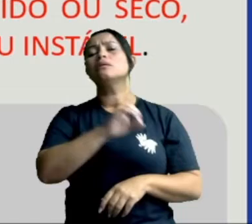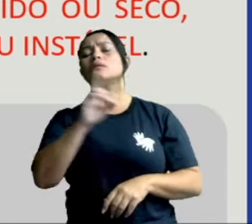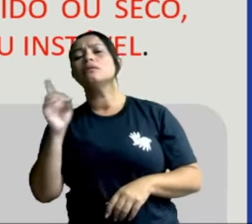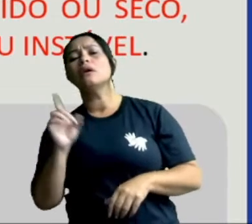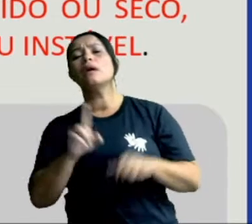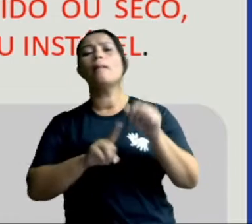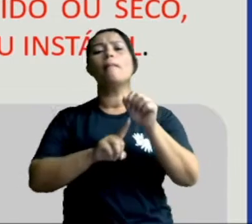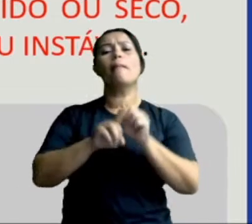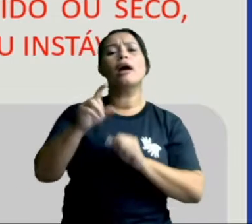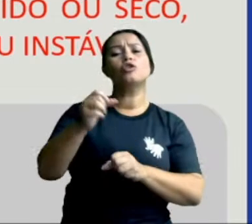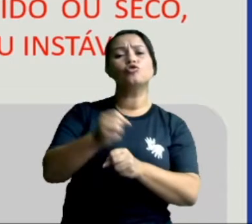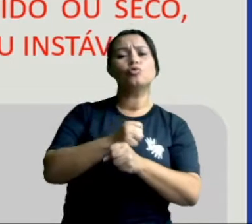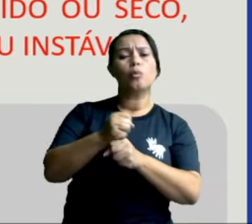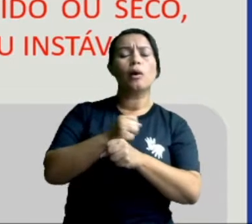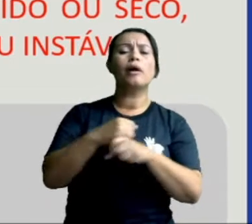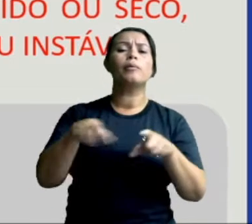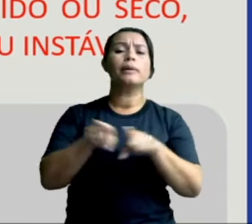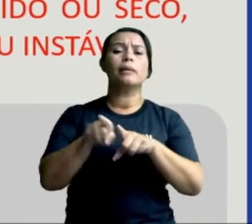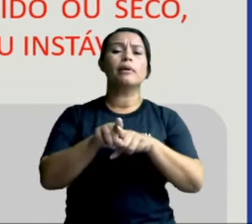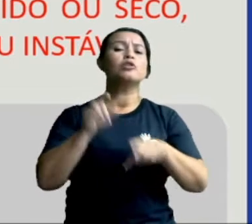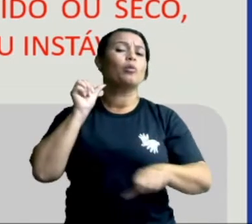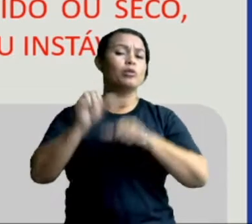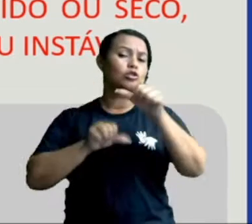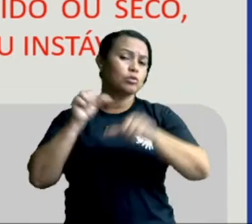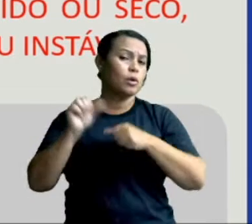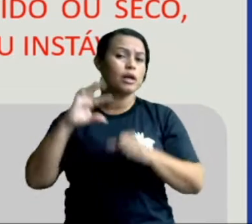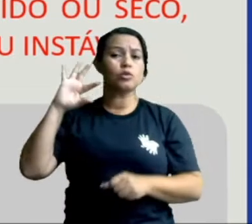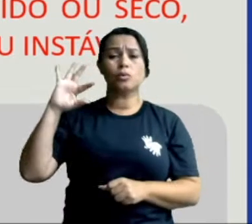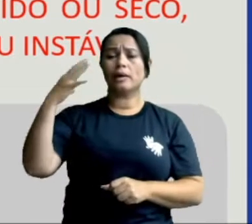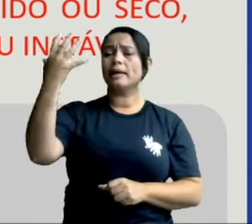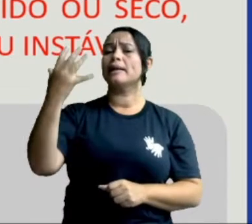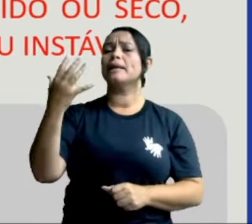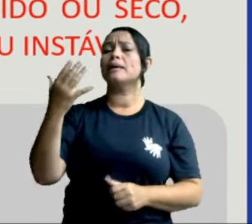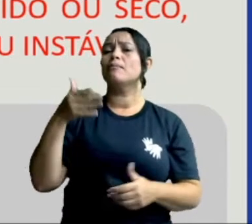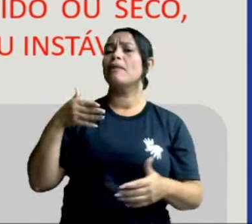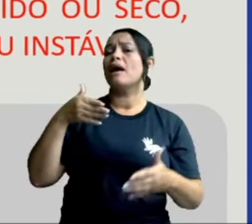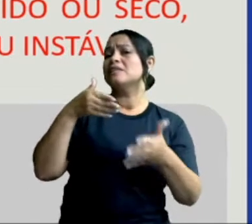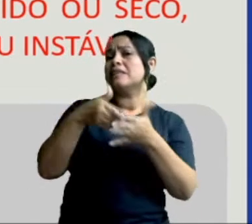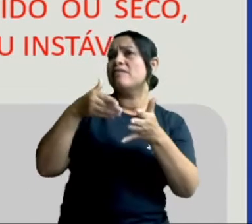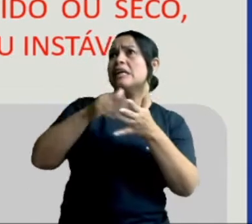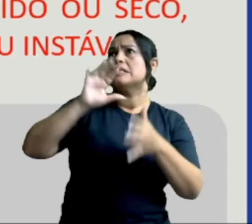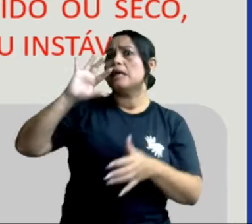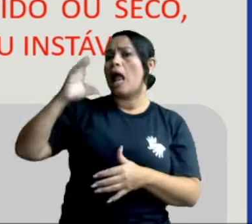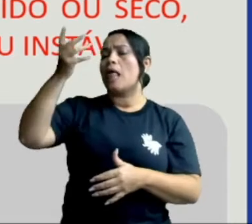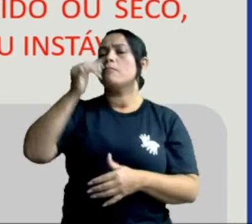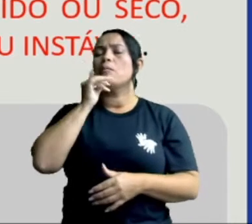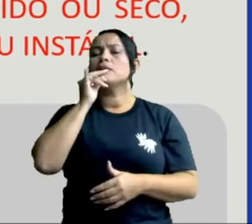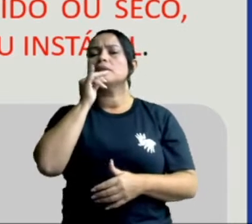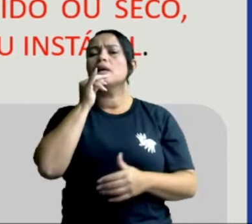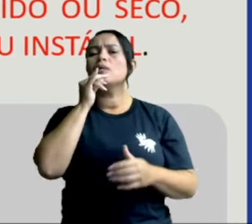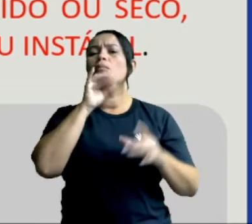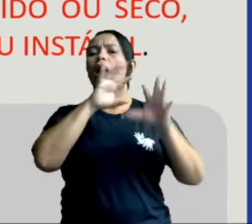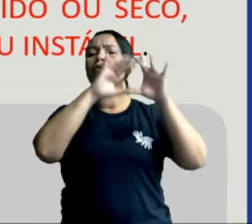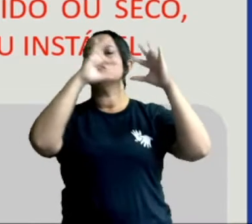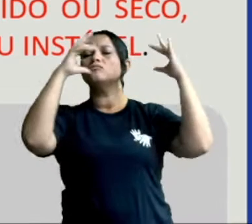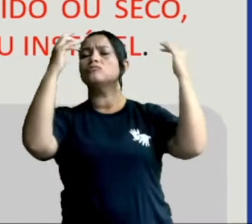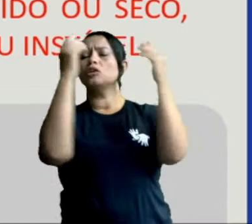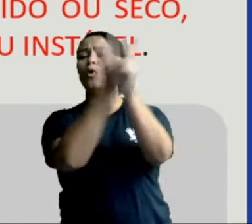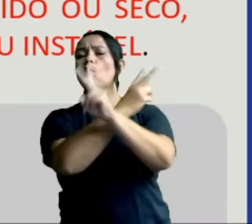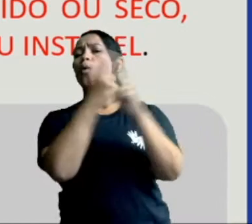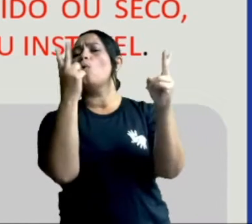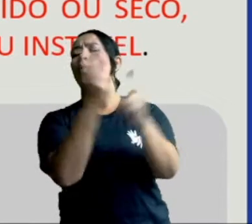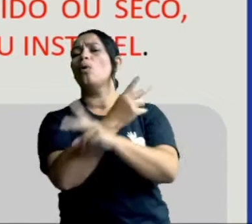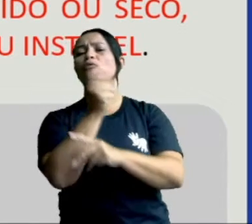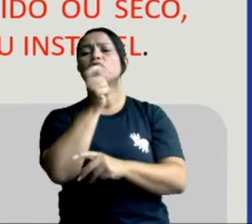e principalmente pelas interferências climáticas e aí o que são essas interferências climáticas são as frentes frias a